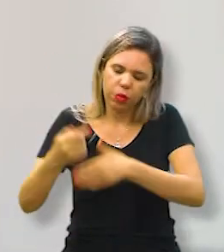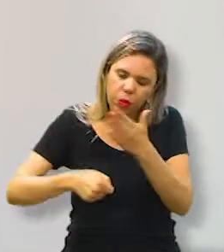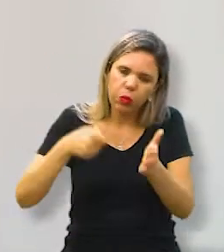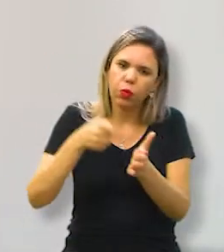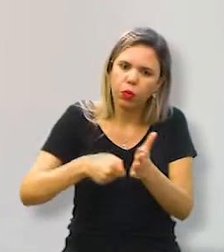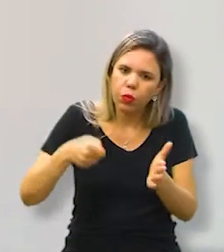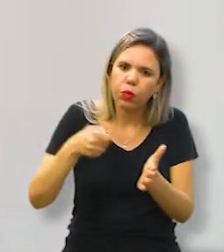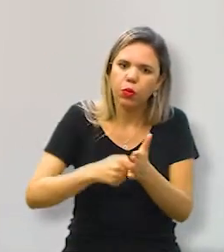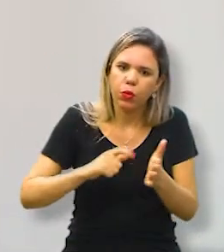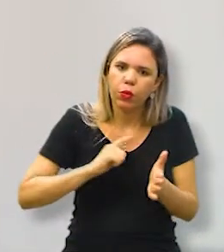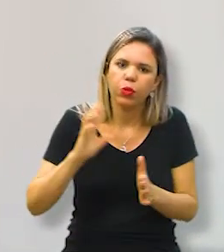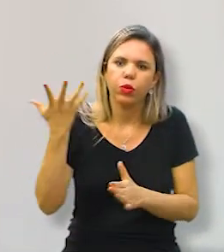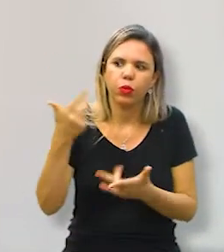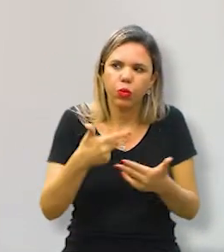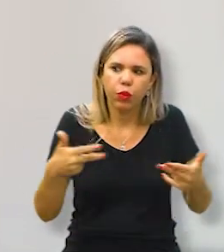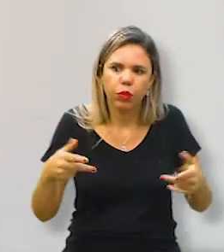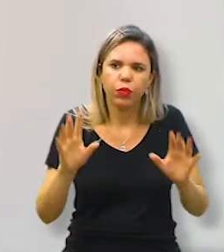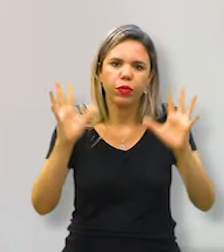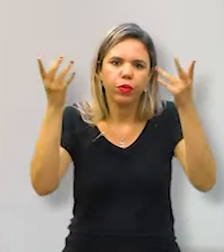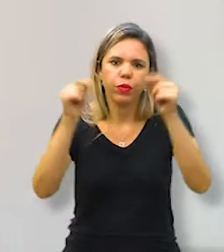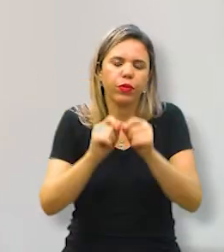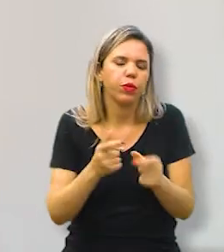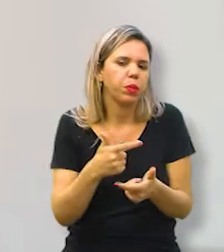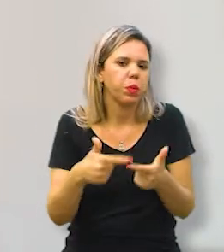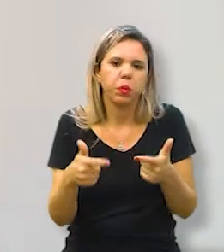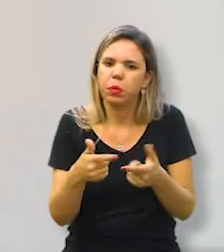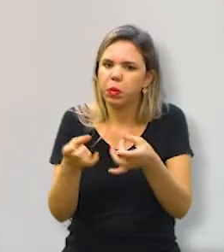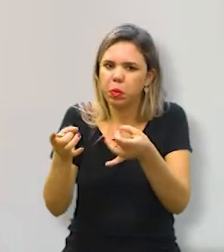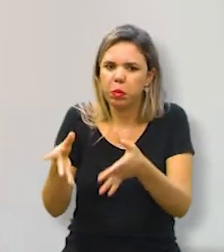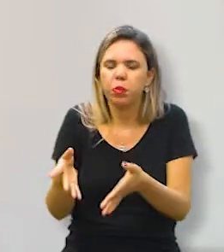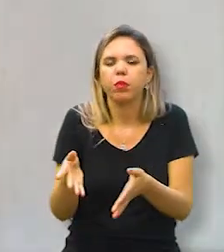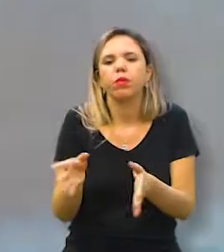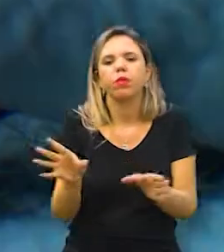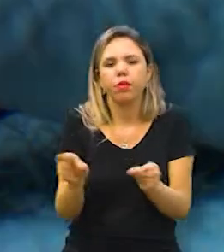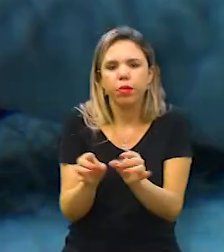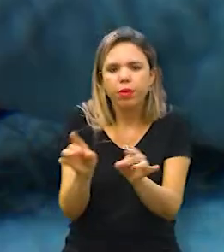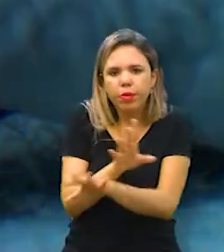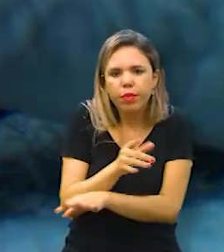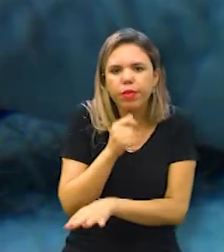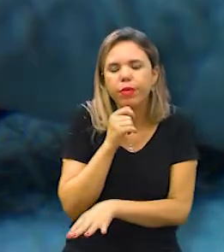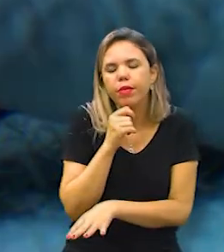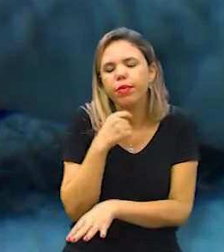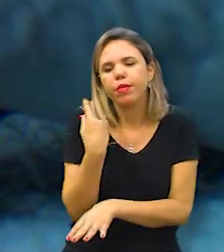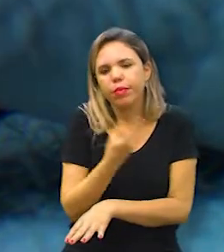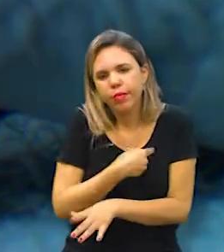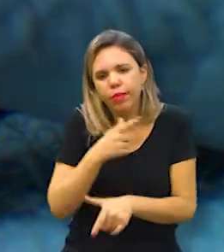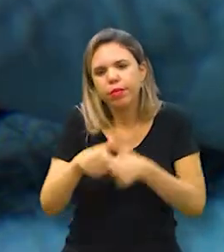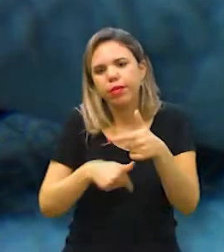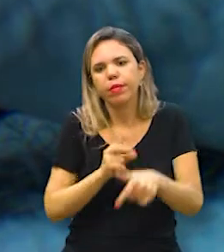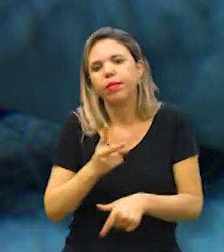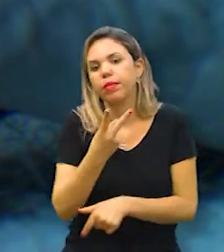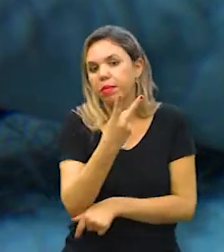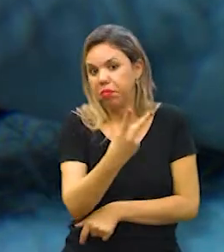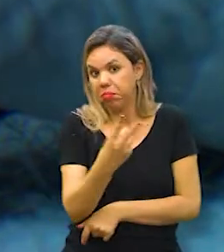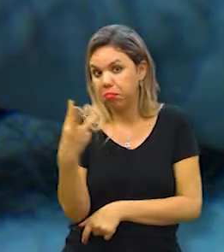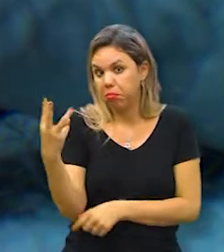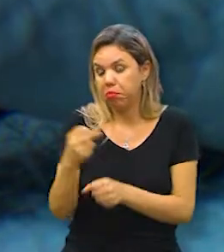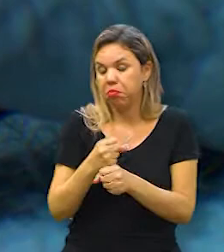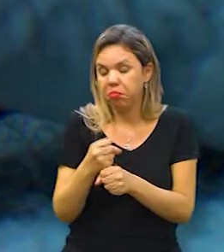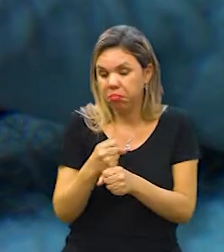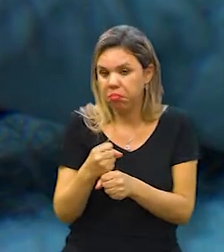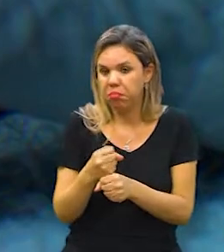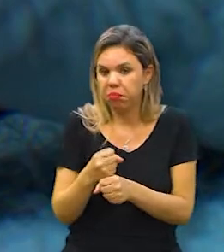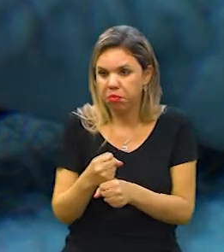tem acontecido vários eventos que não têm nos deixado concluir. Mas estamos trabalhando há 23